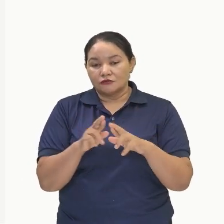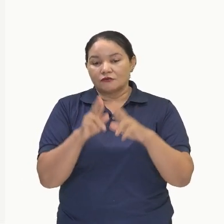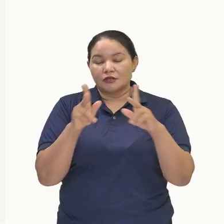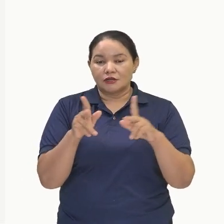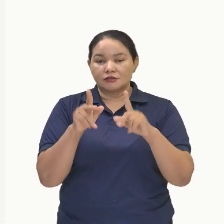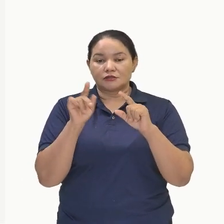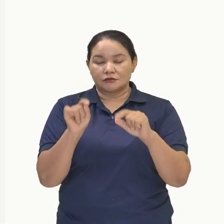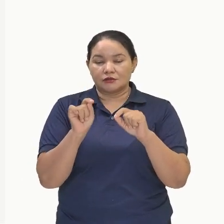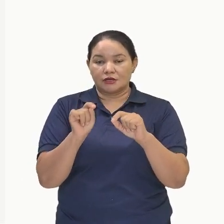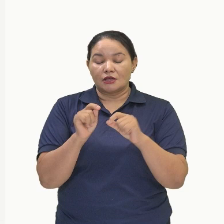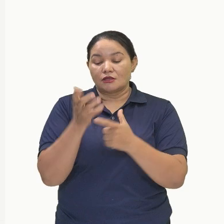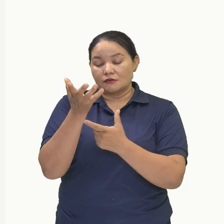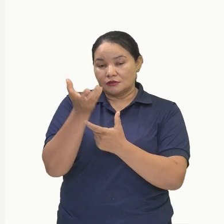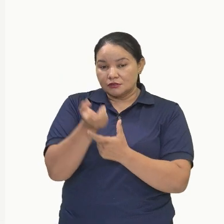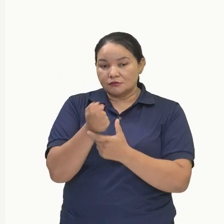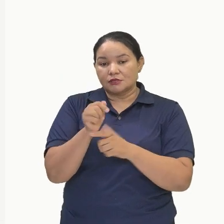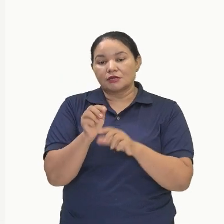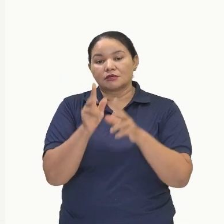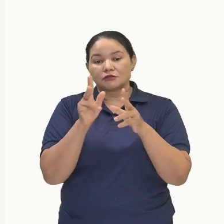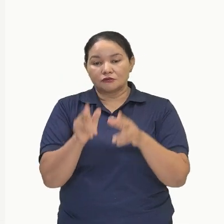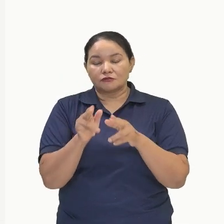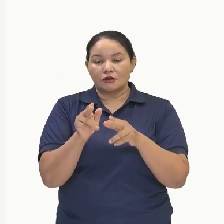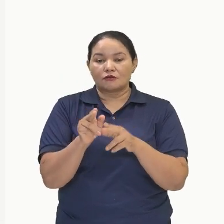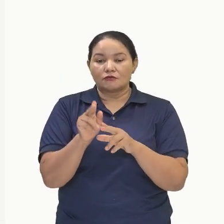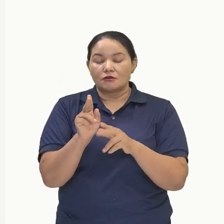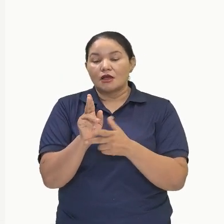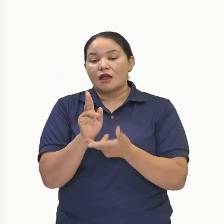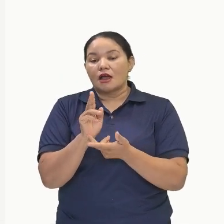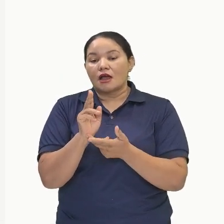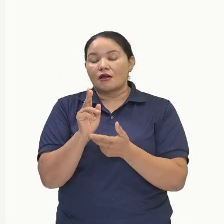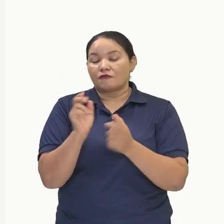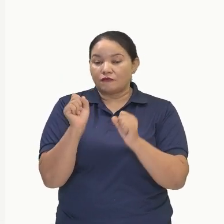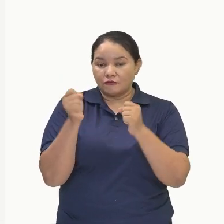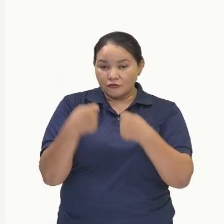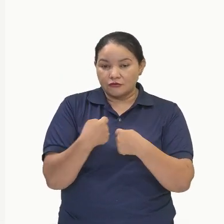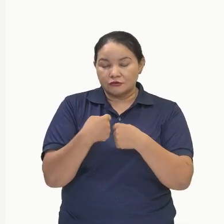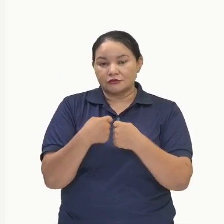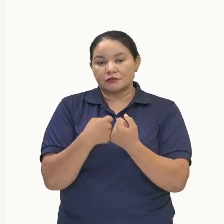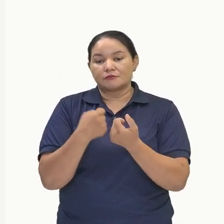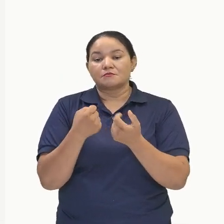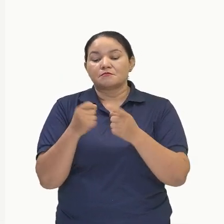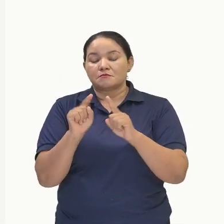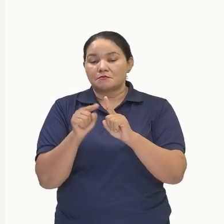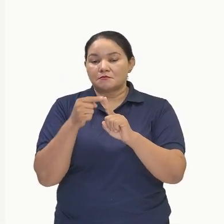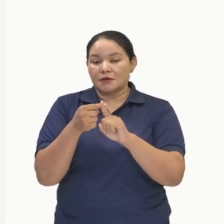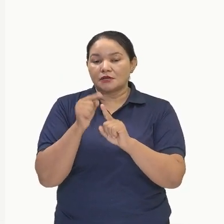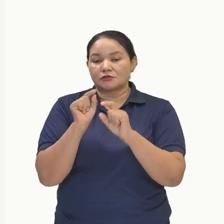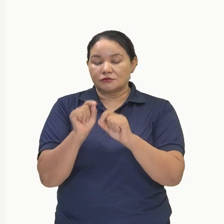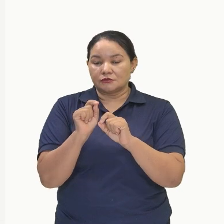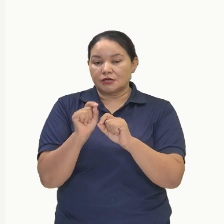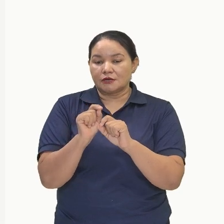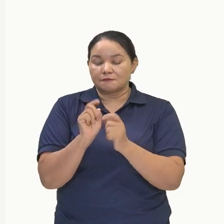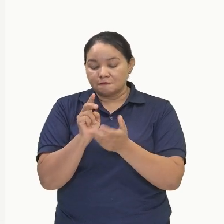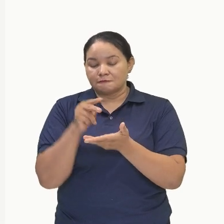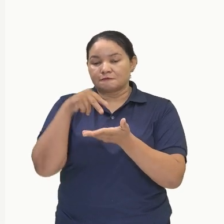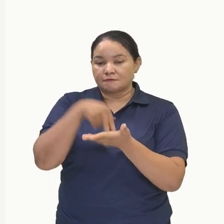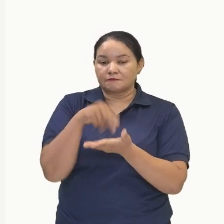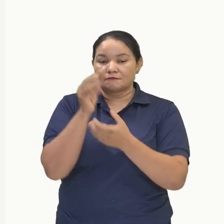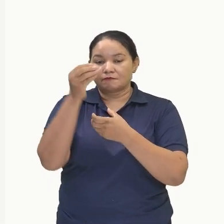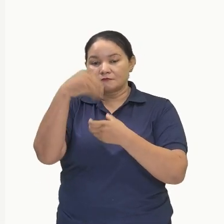ligado é igual à sua força contra a eletromotriz mais a sua resistência